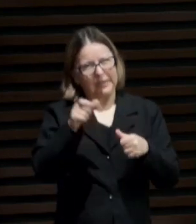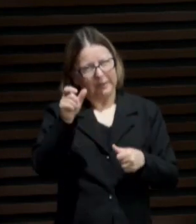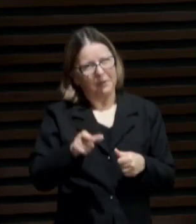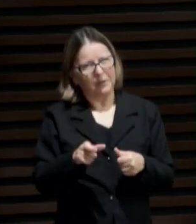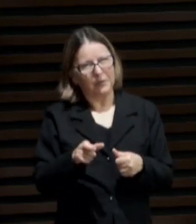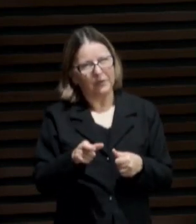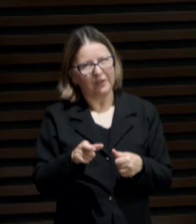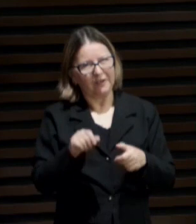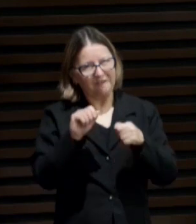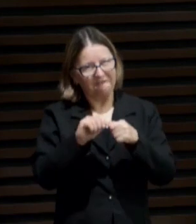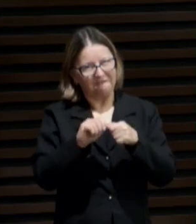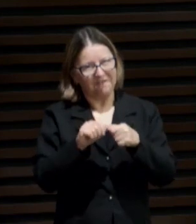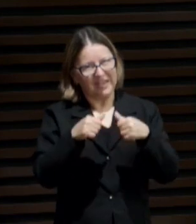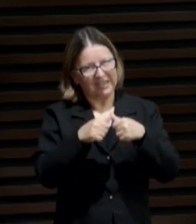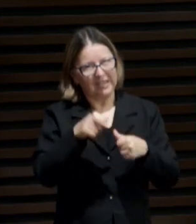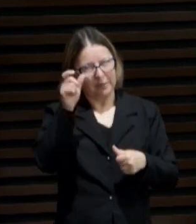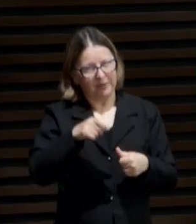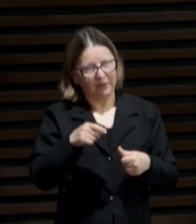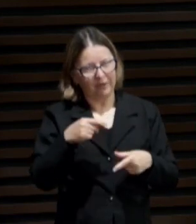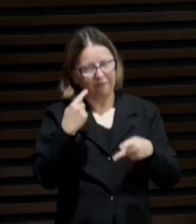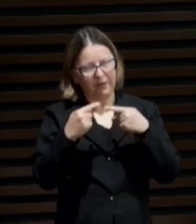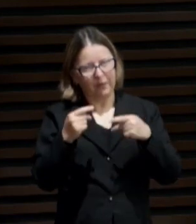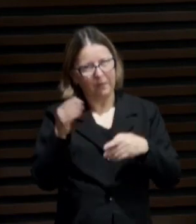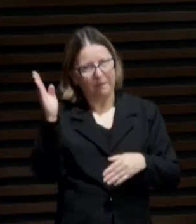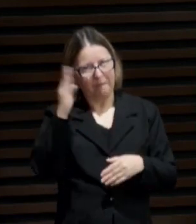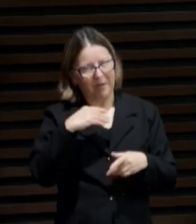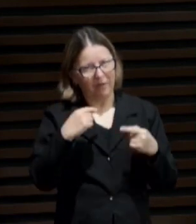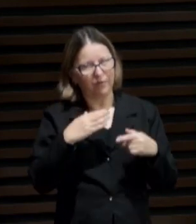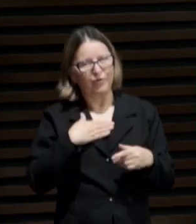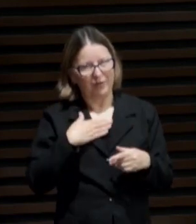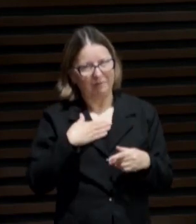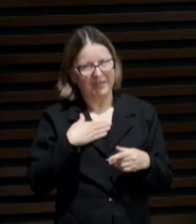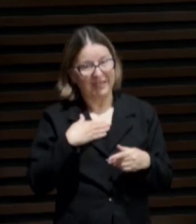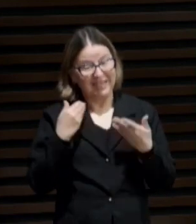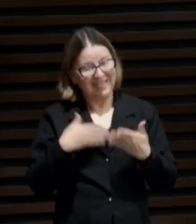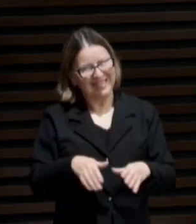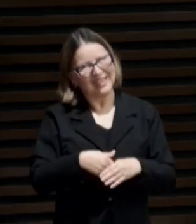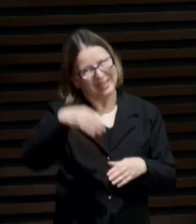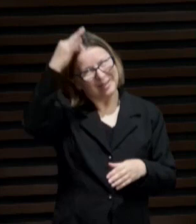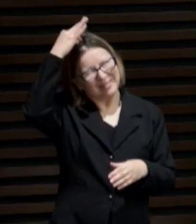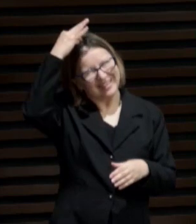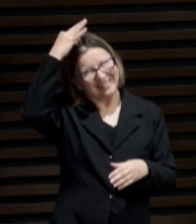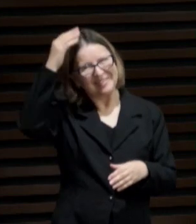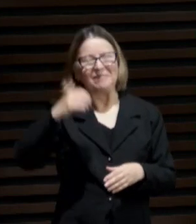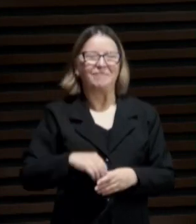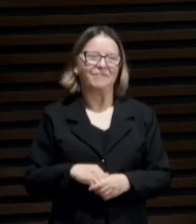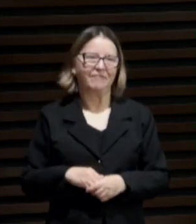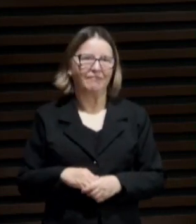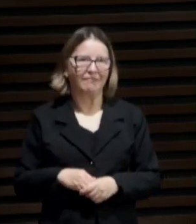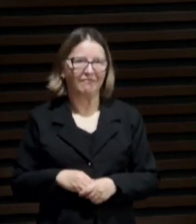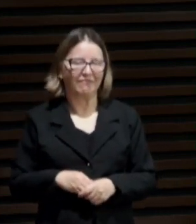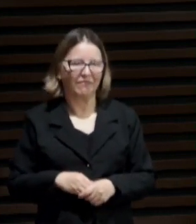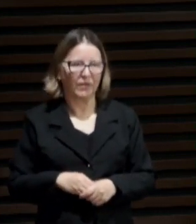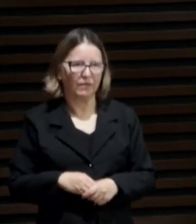Vingança maravilhosa. Ontem à tarde, eu passei a tarde toda na casa do meu irmão Nilson Demari. Ele fez uma cirurgia